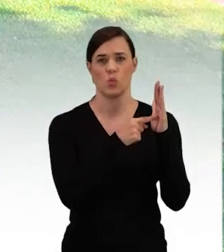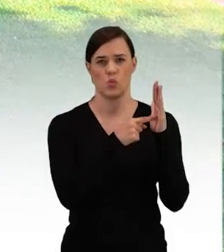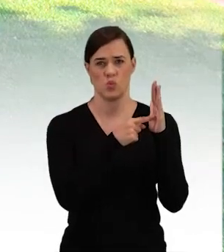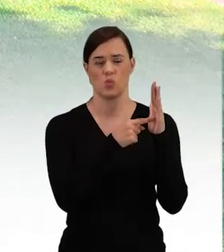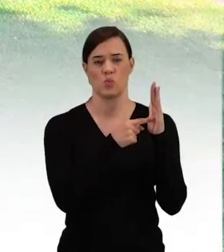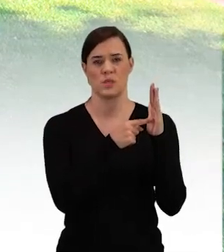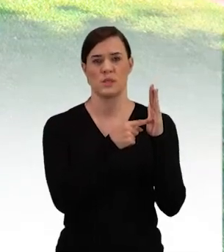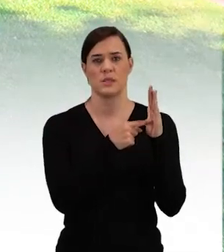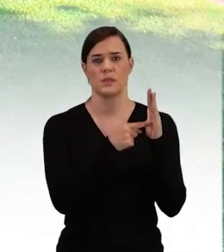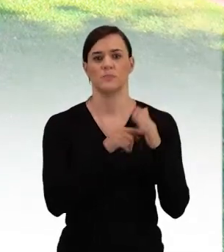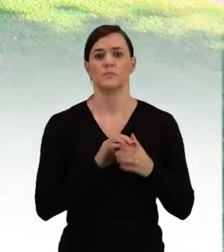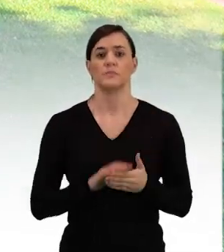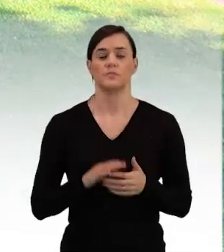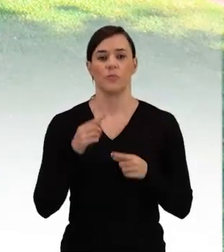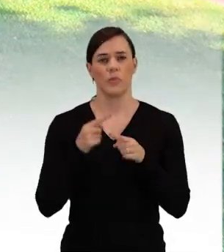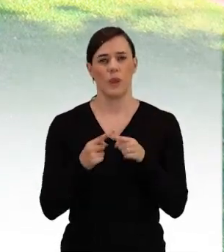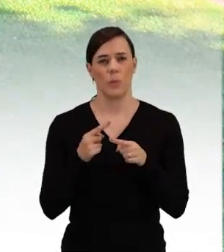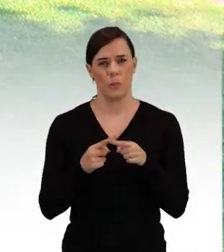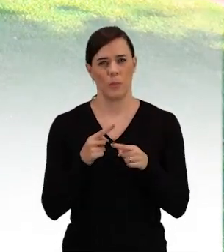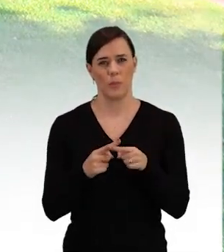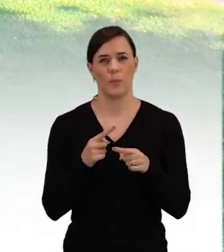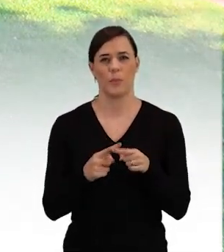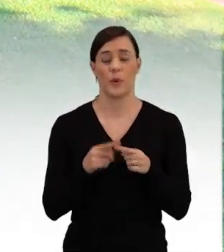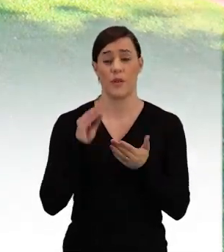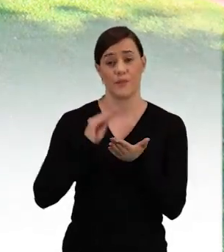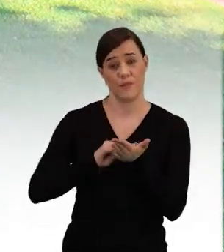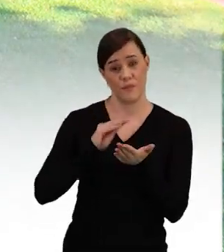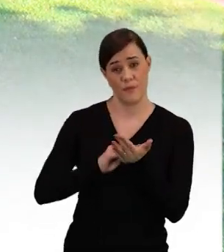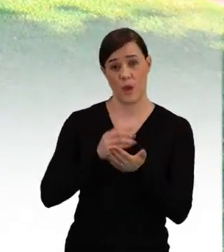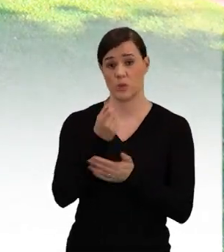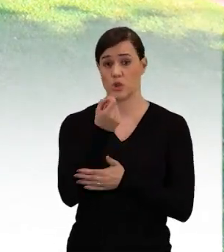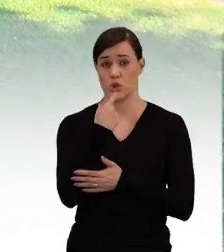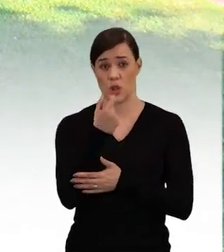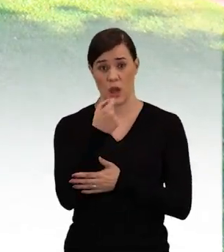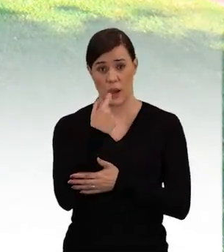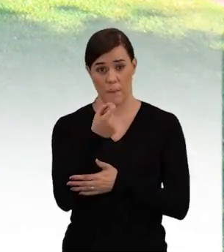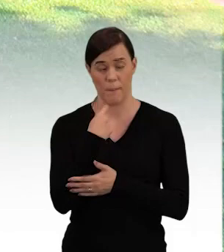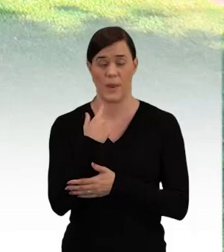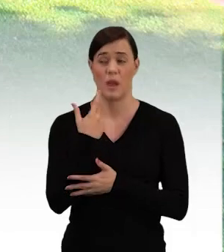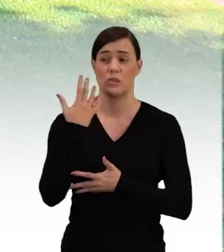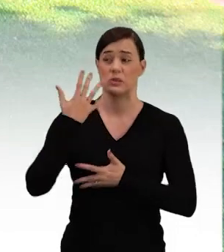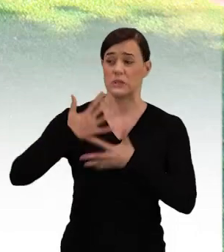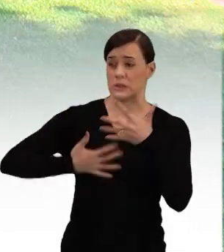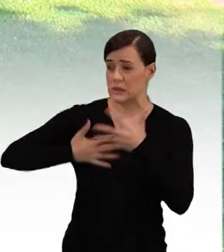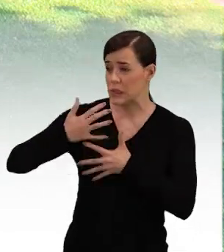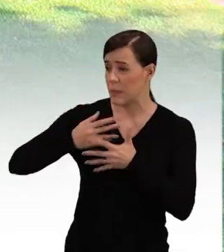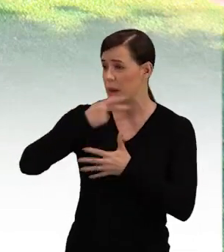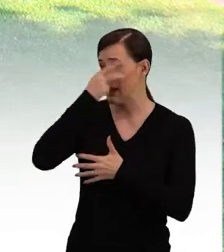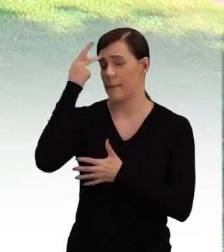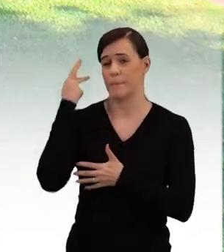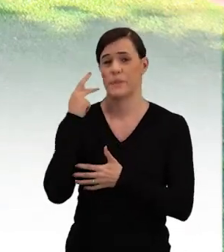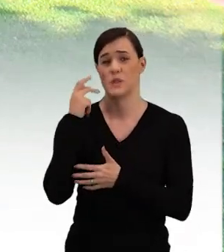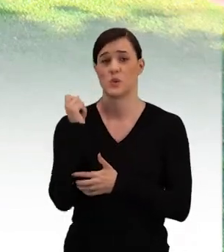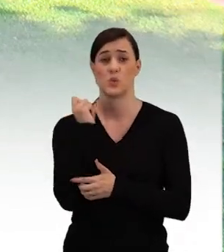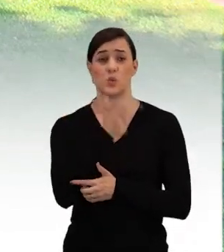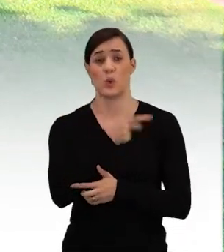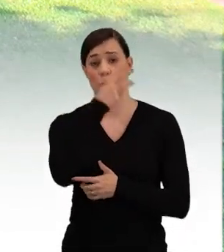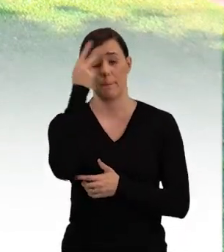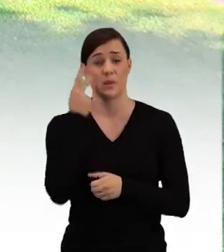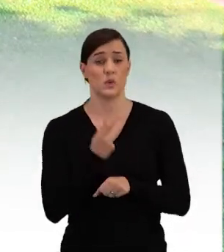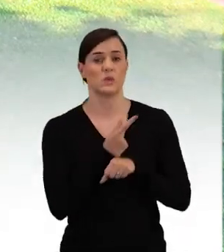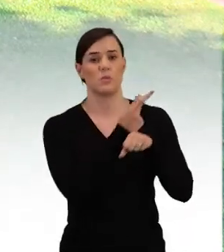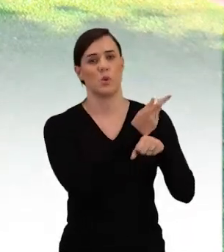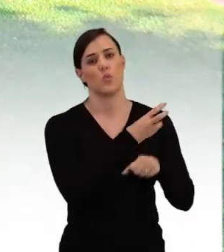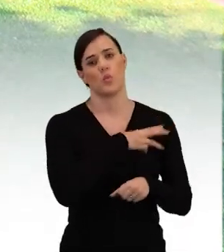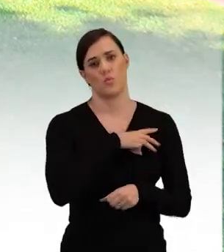pessoas. É muito provável que a falta de medicamento tenha afetado muito mais pessoas do que o número de pessoas que